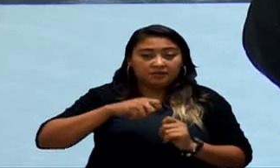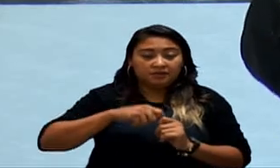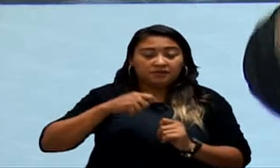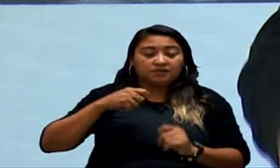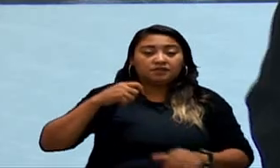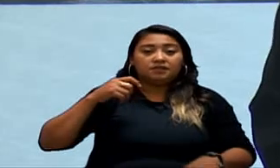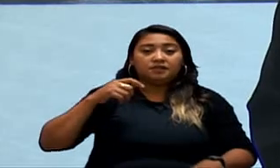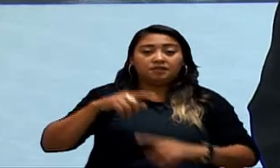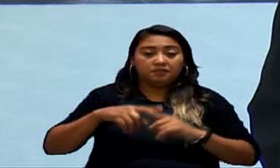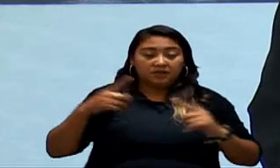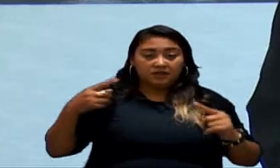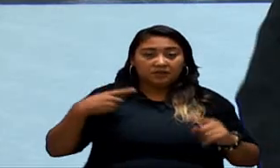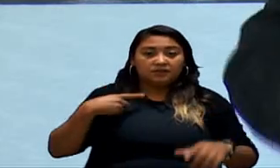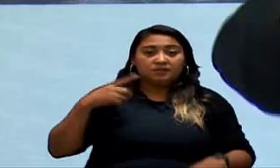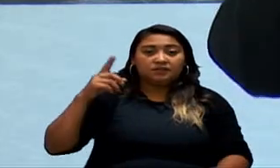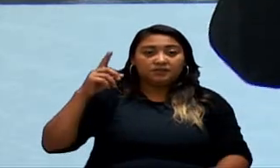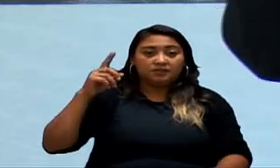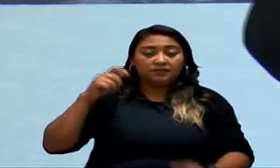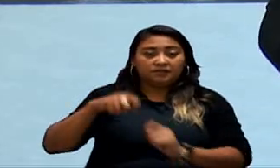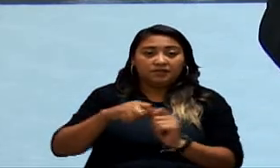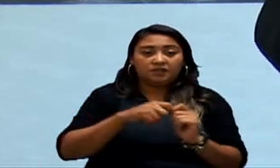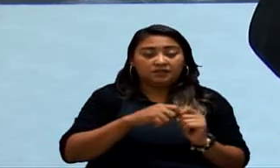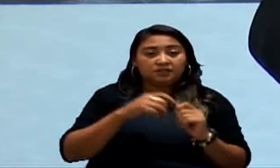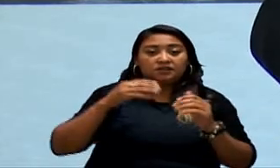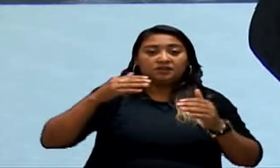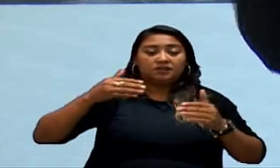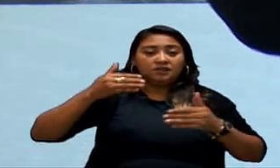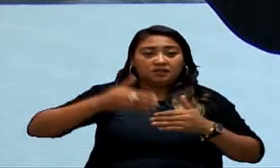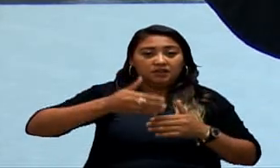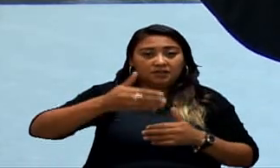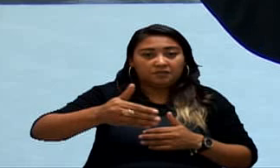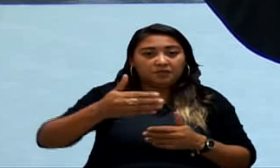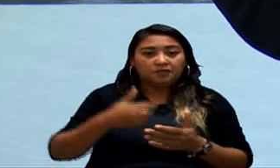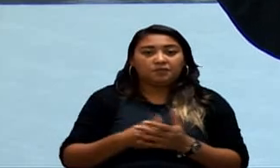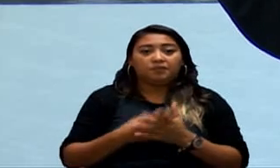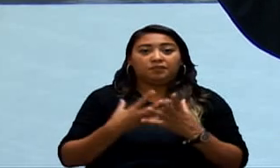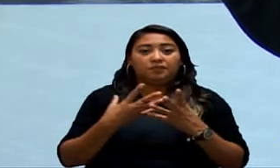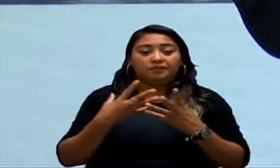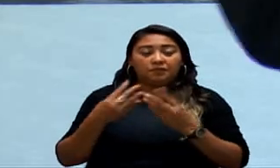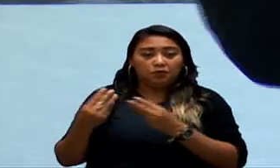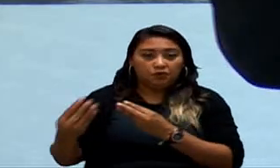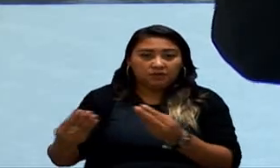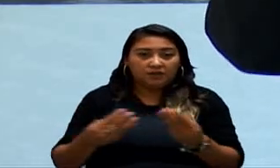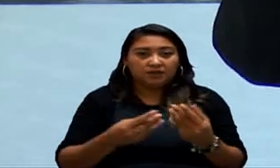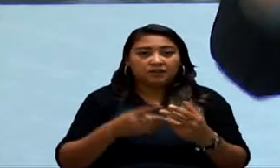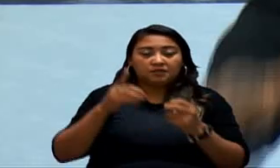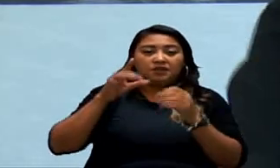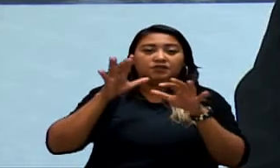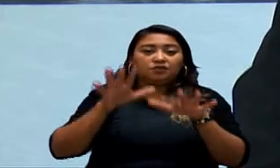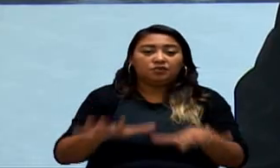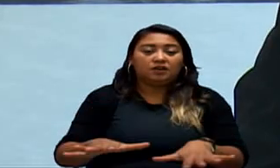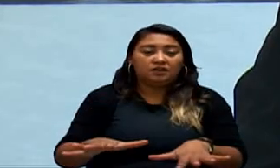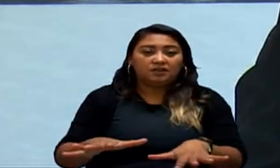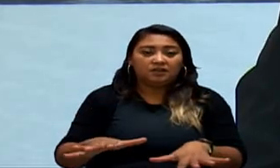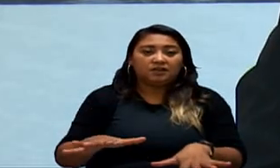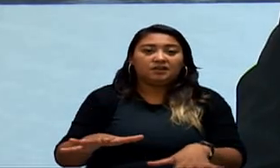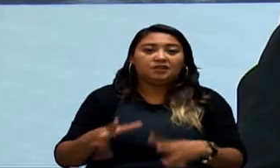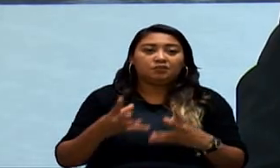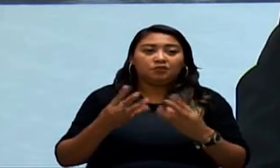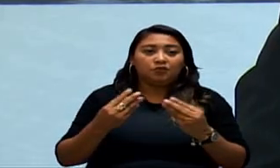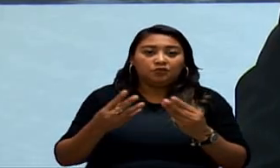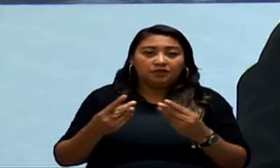e com essa coisa, dessa demanda abençoada, abençoada que nós temos de